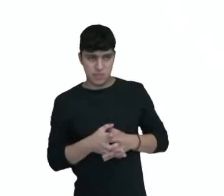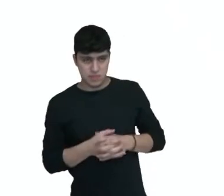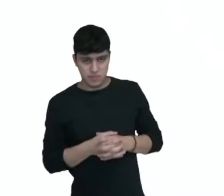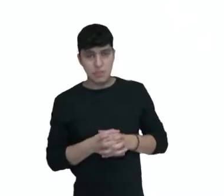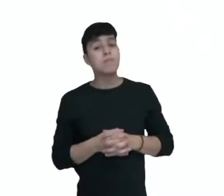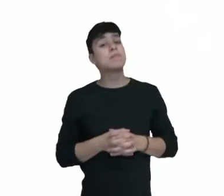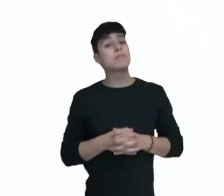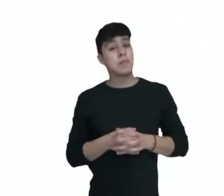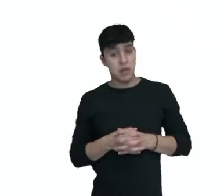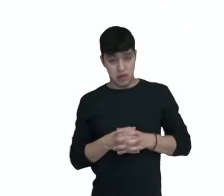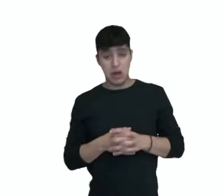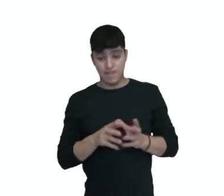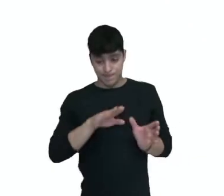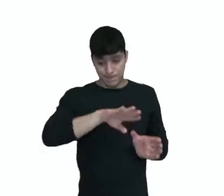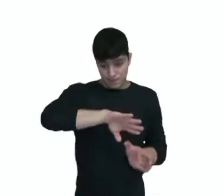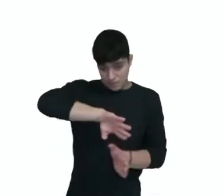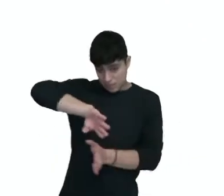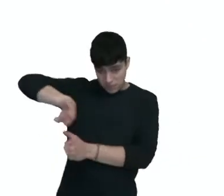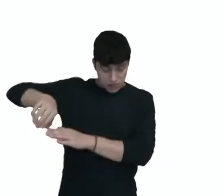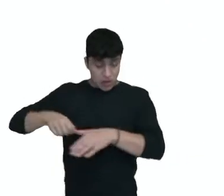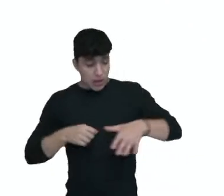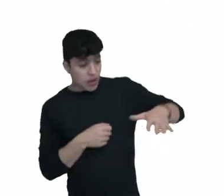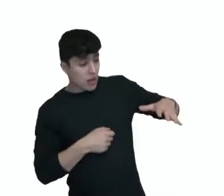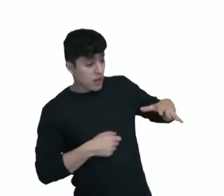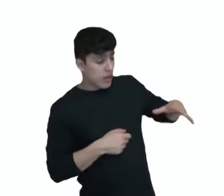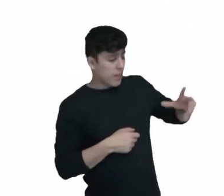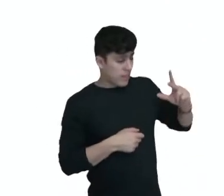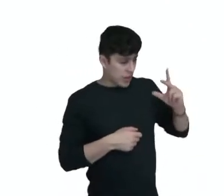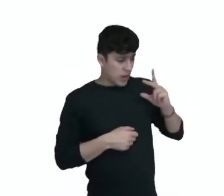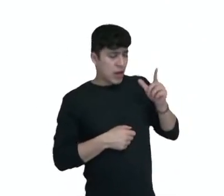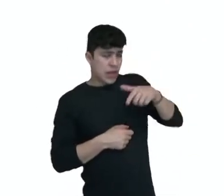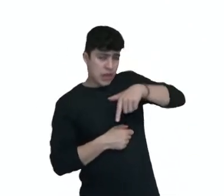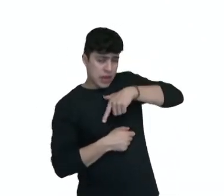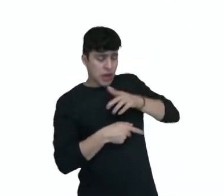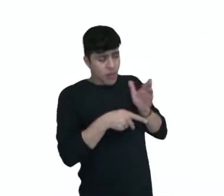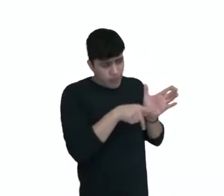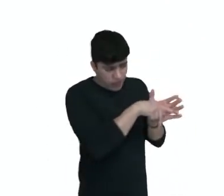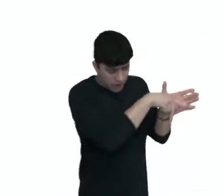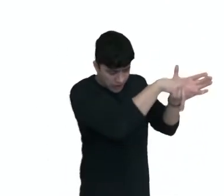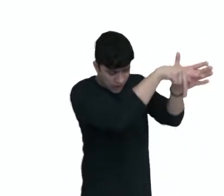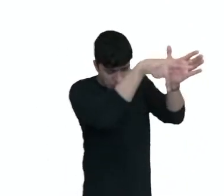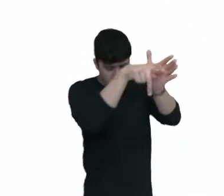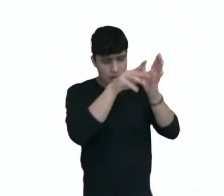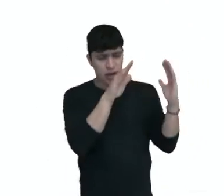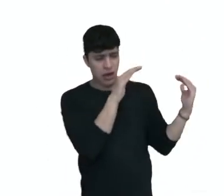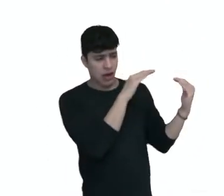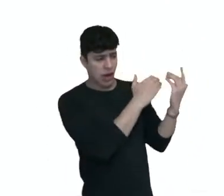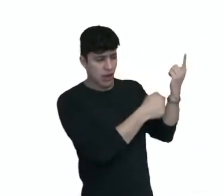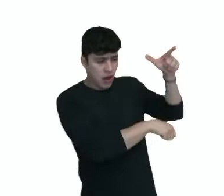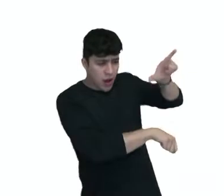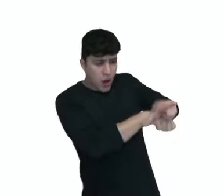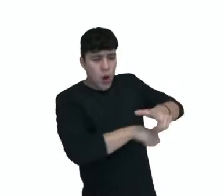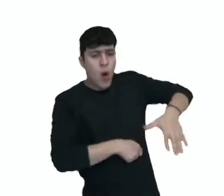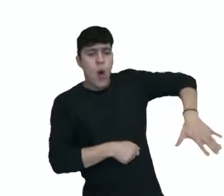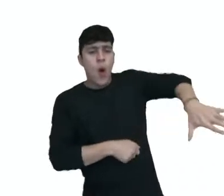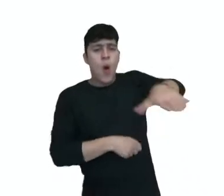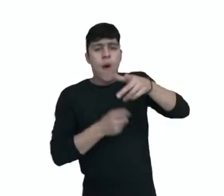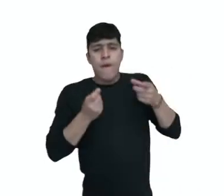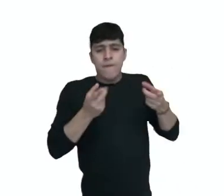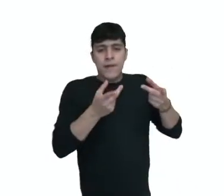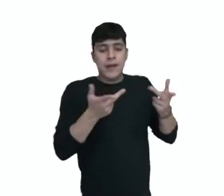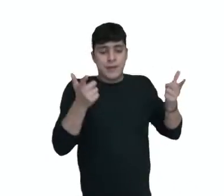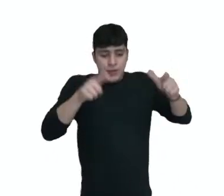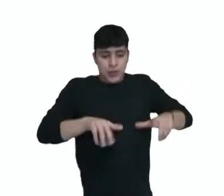Já na esfera privada, existem propriedades, ou seja, casas, lojas comerciais,